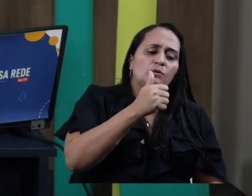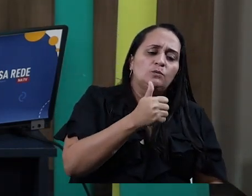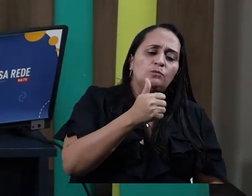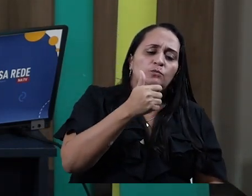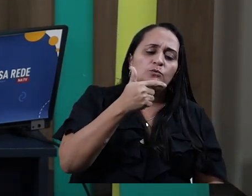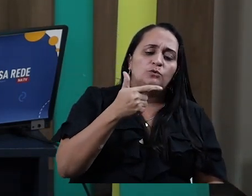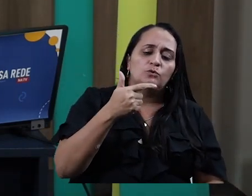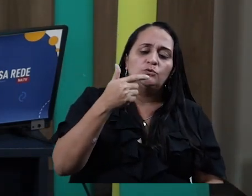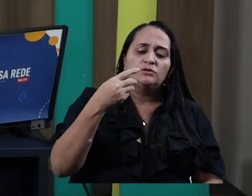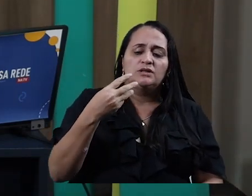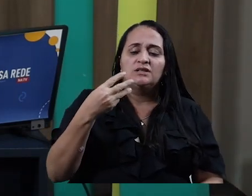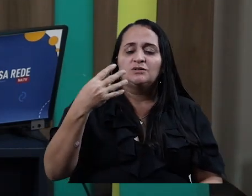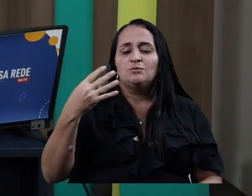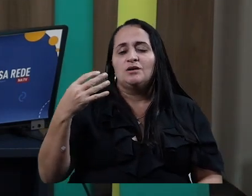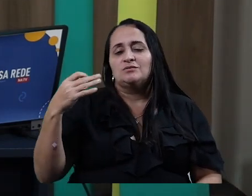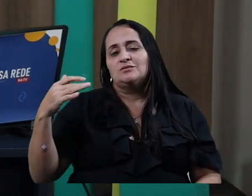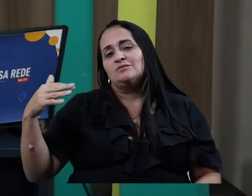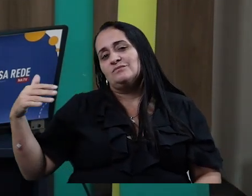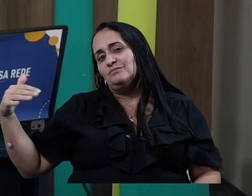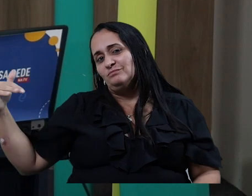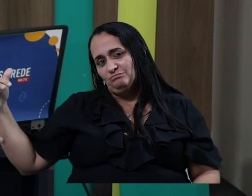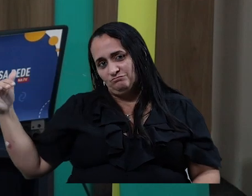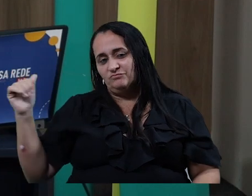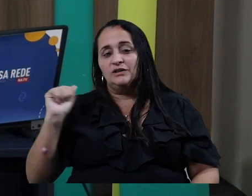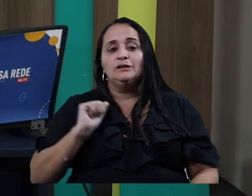3, mas existe uma coisa